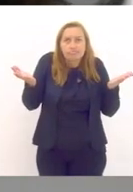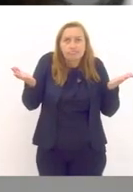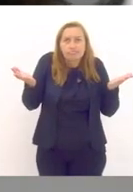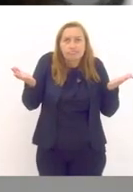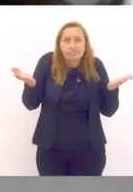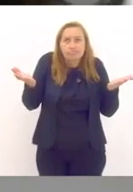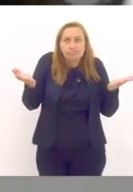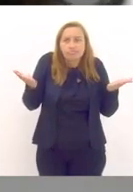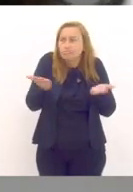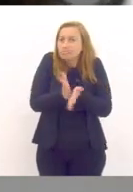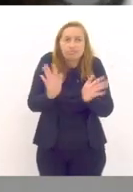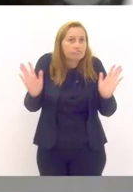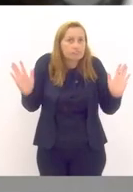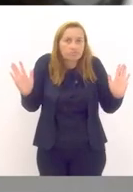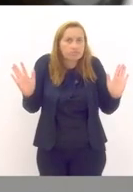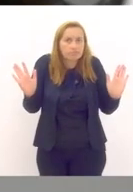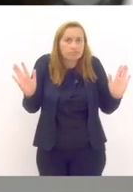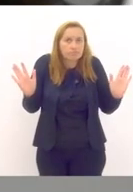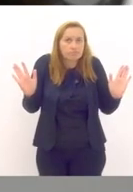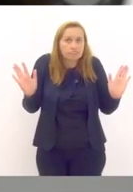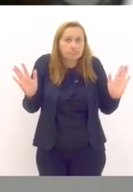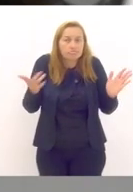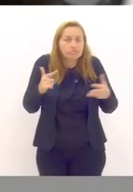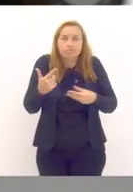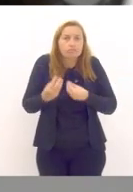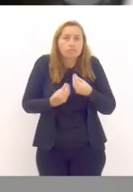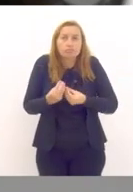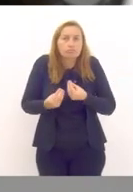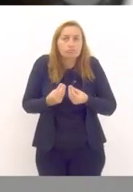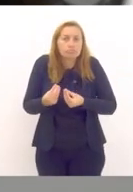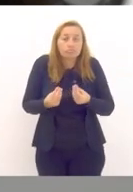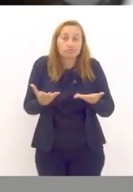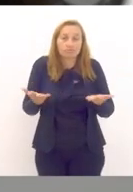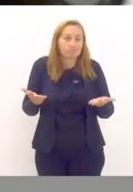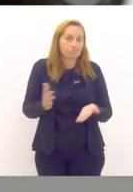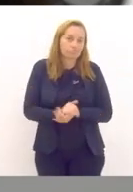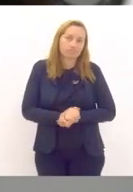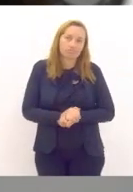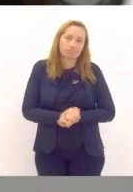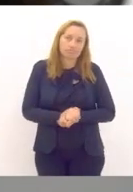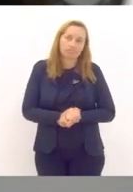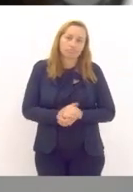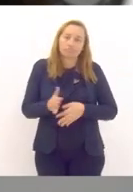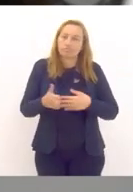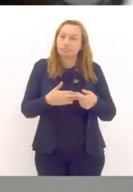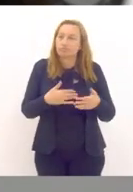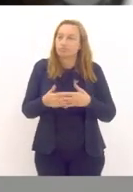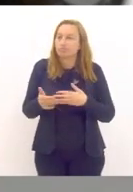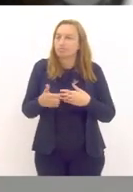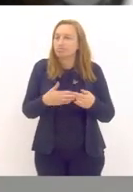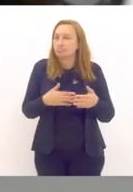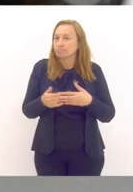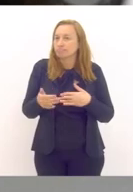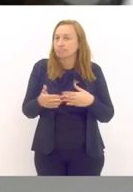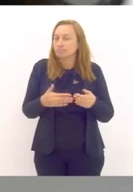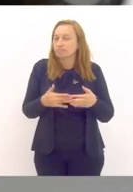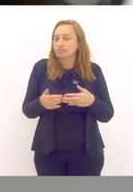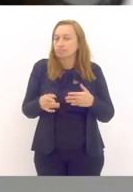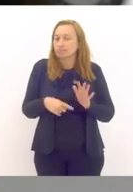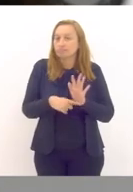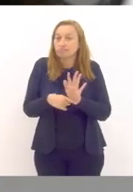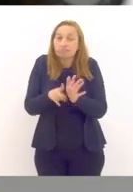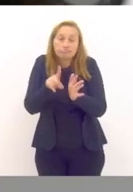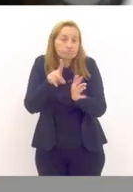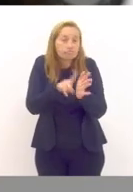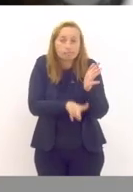suga, acabou. Não é a compensação que nos interessa. Qualquer compensação que nos interessa é a